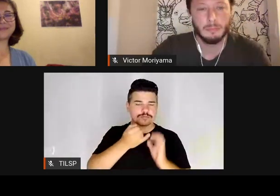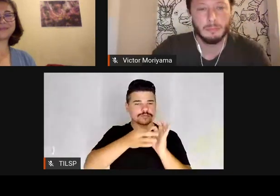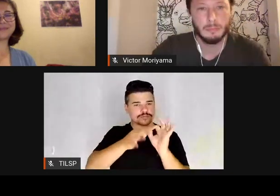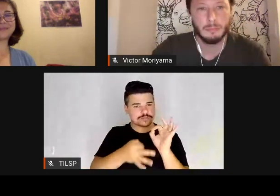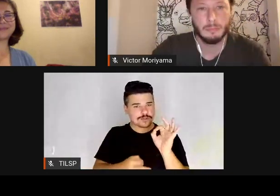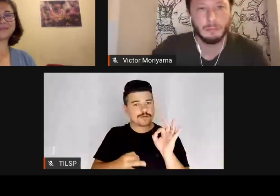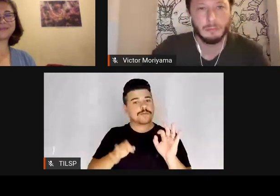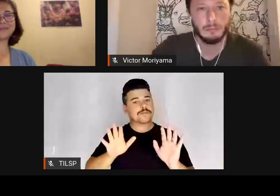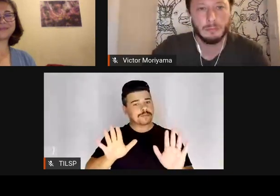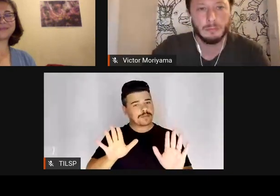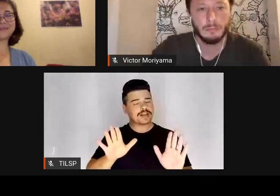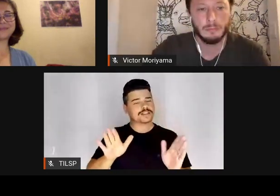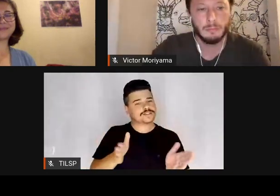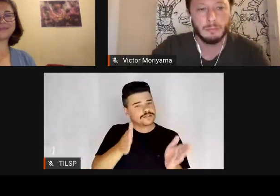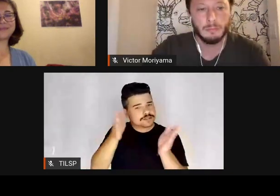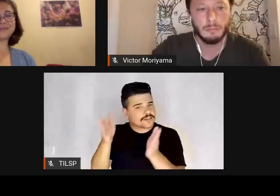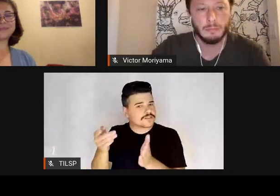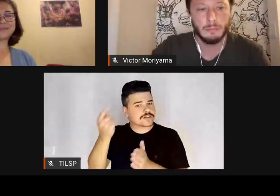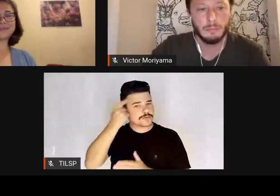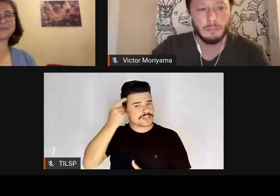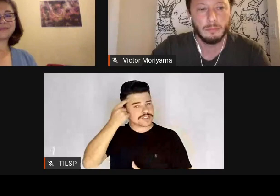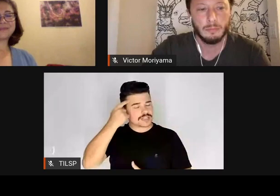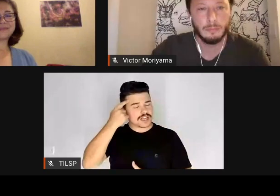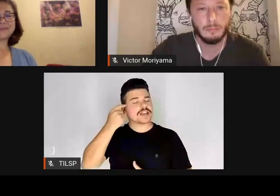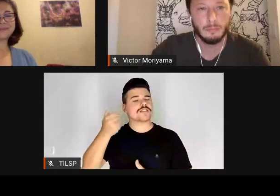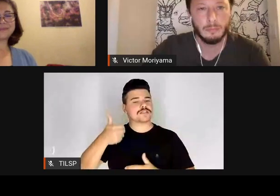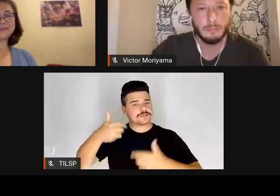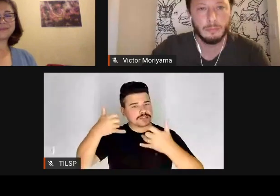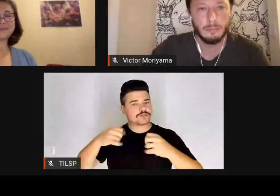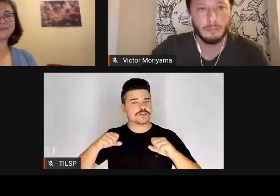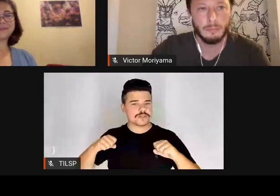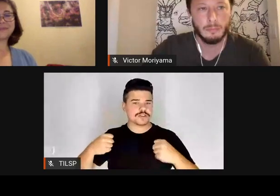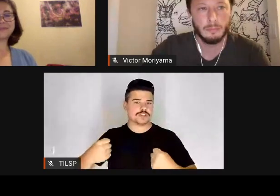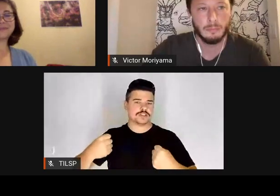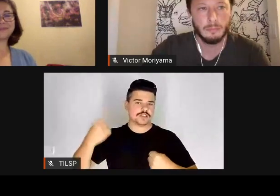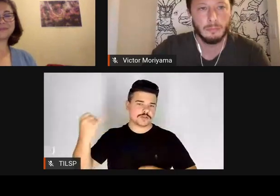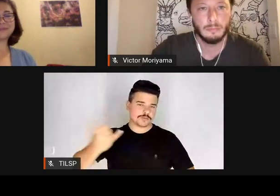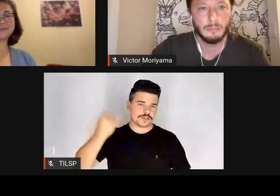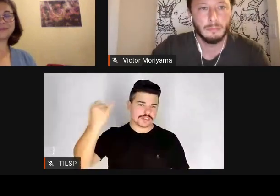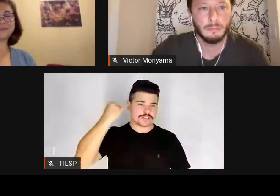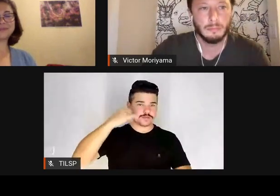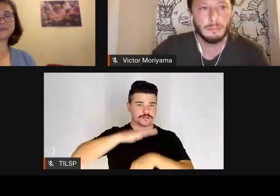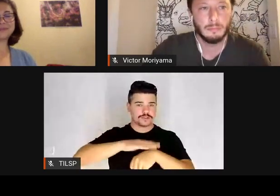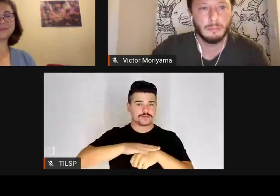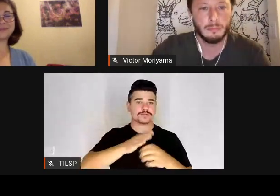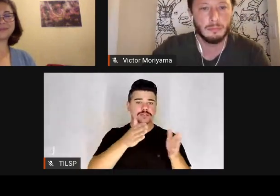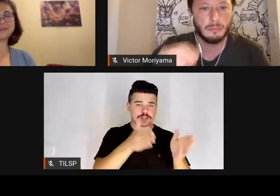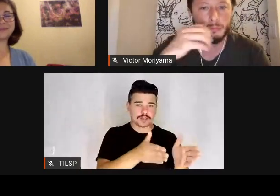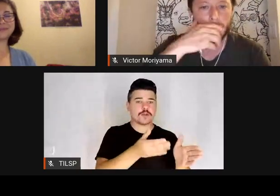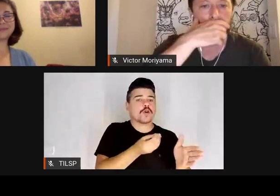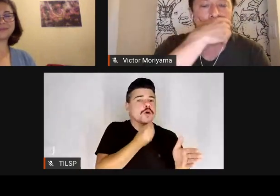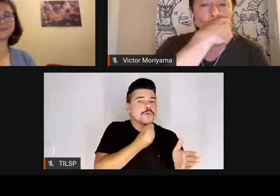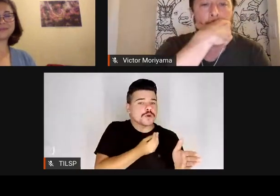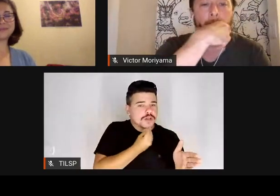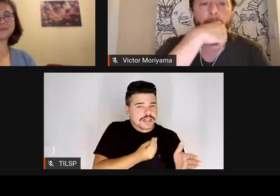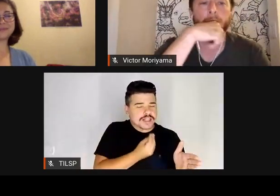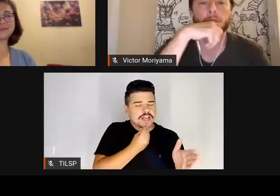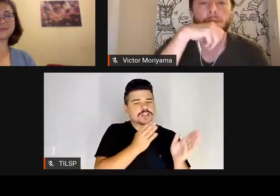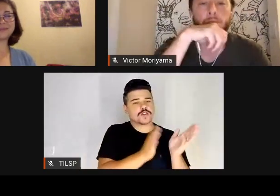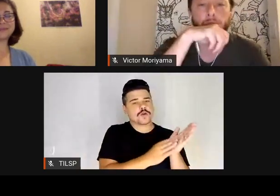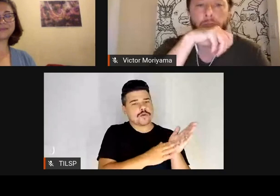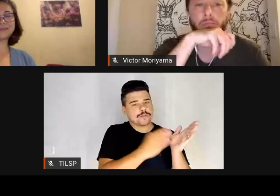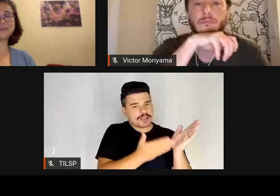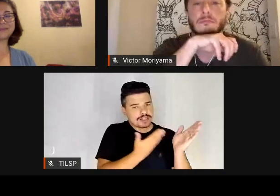lado, reforço que ao mesmo tempo, uma oportunidade de homenagem a um trabalho